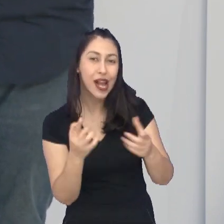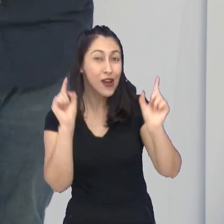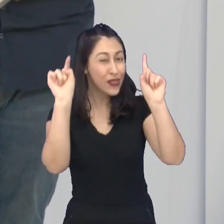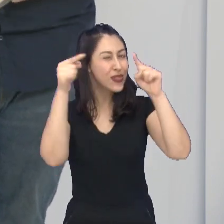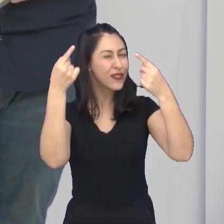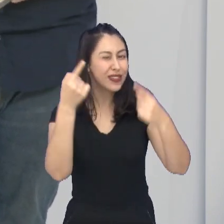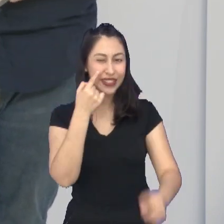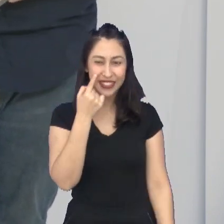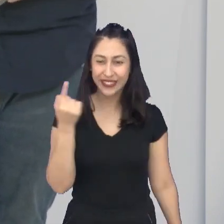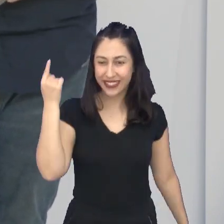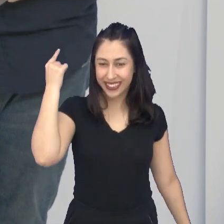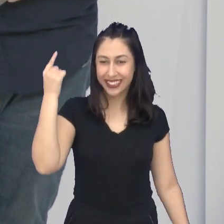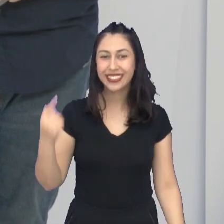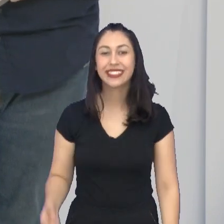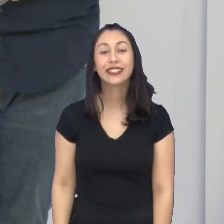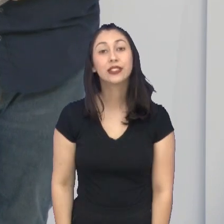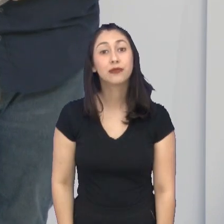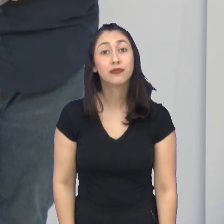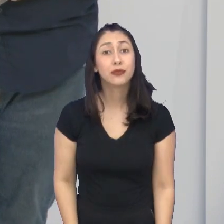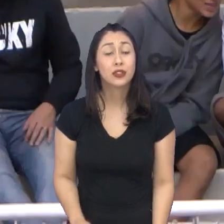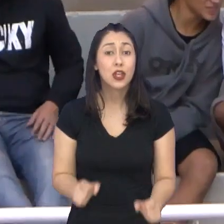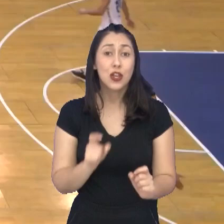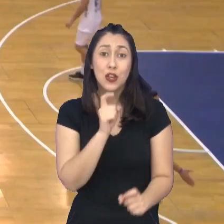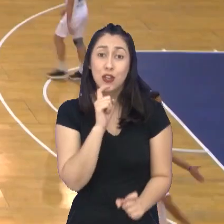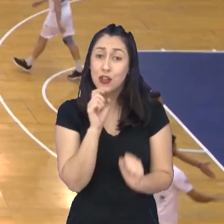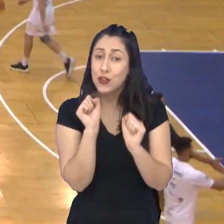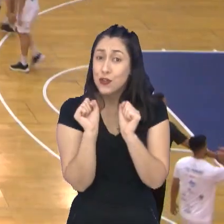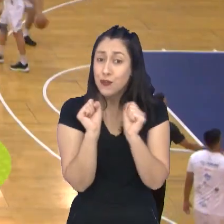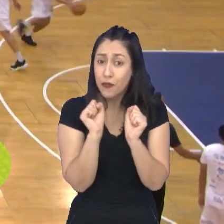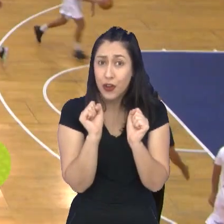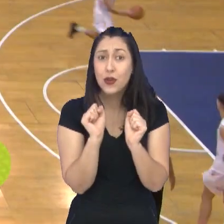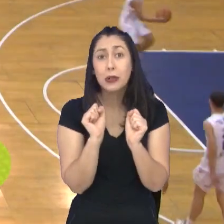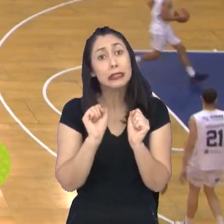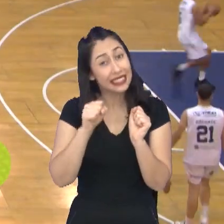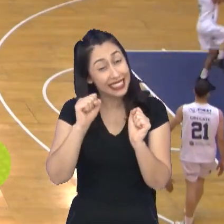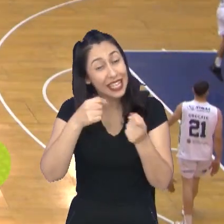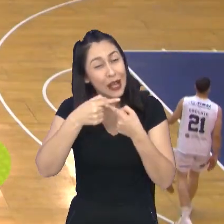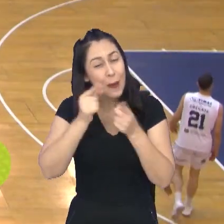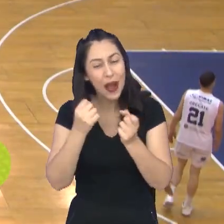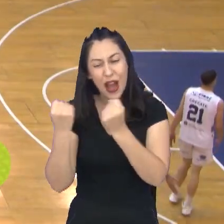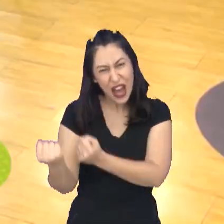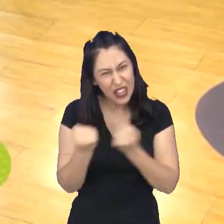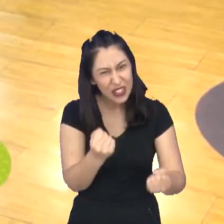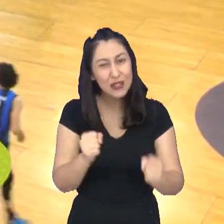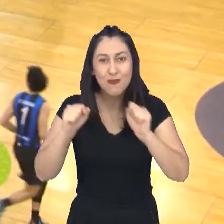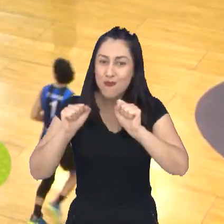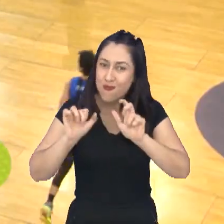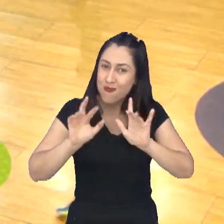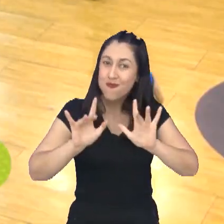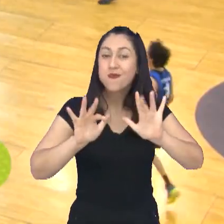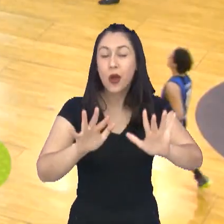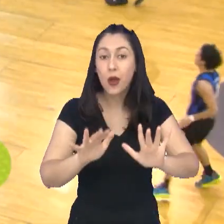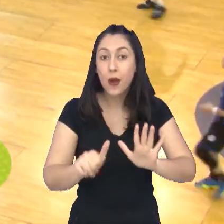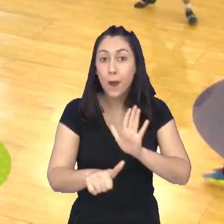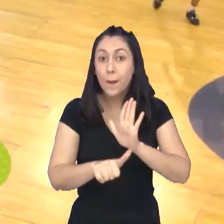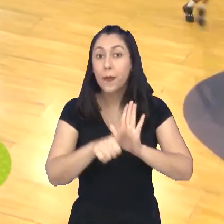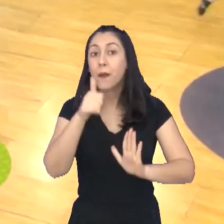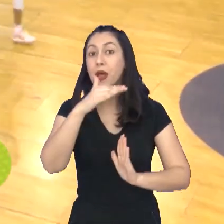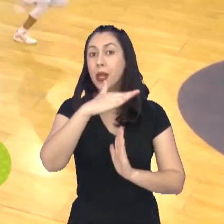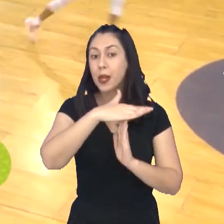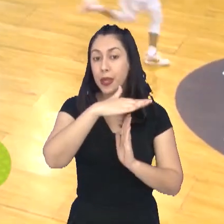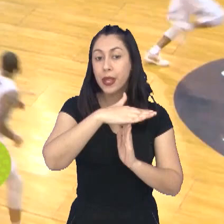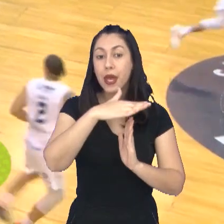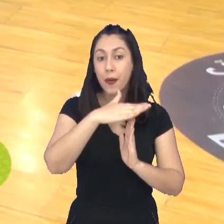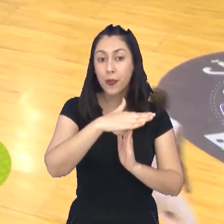Solta, Matheus! Nem o friozinho afastou a torcida no ginásio Lineu de Moura. O primeiro quarto foi marcado